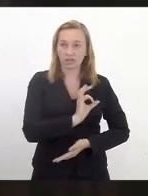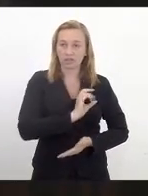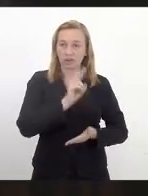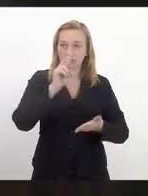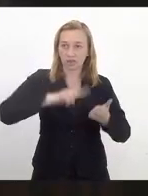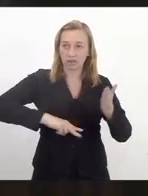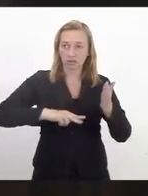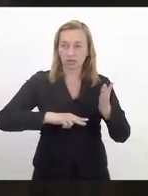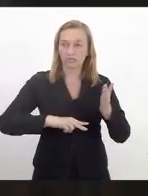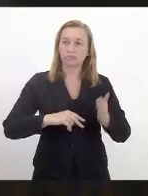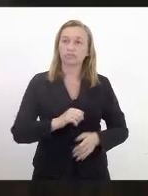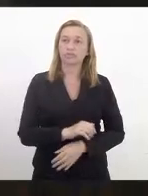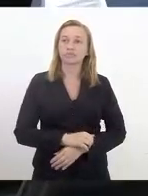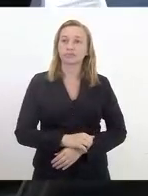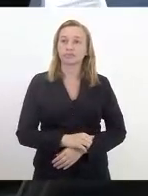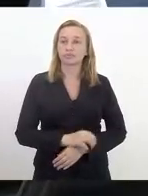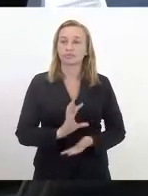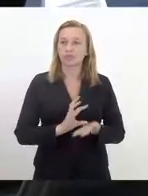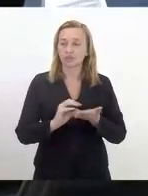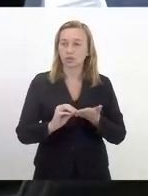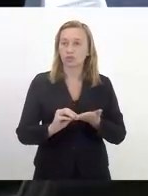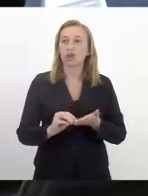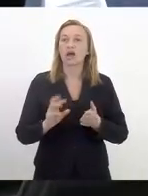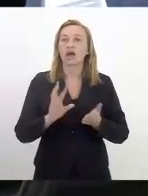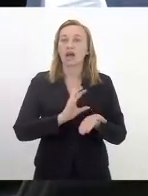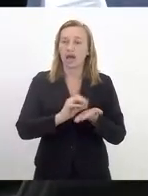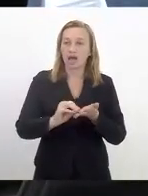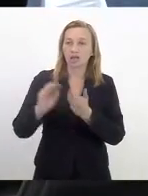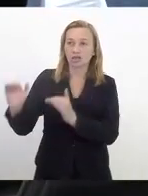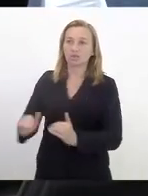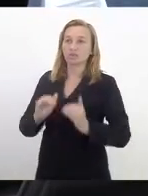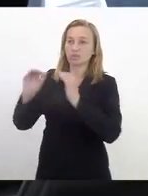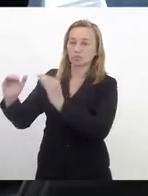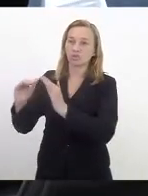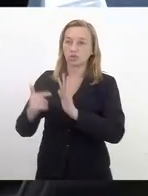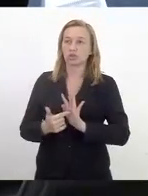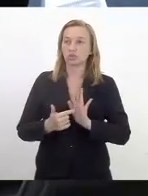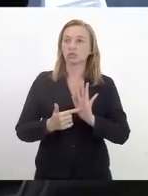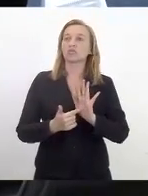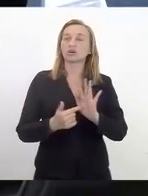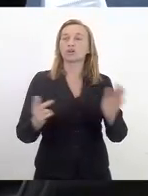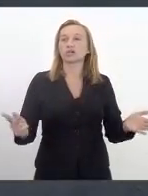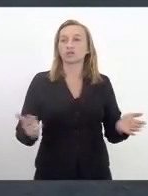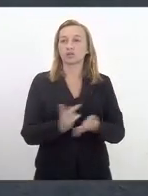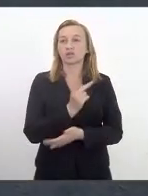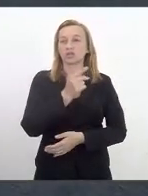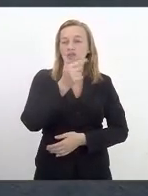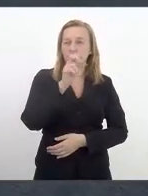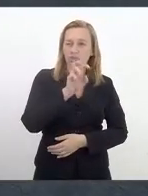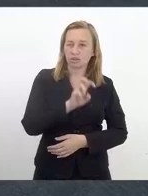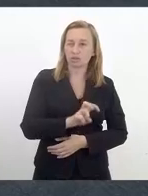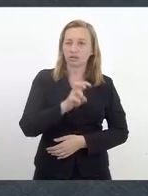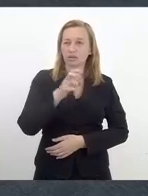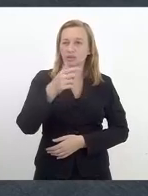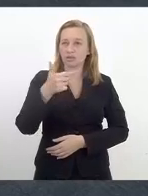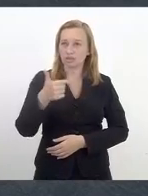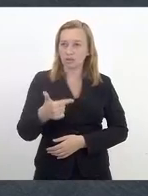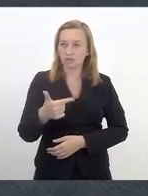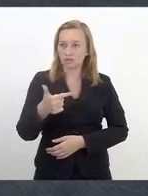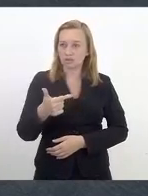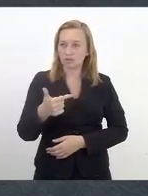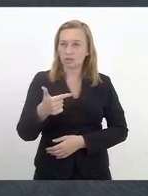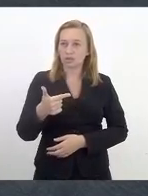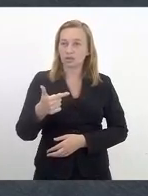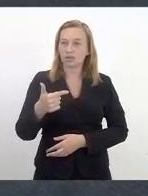ata da sessão anterior ah ah tá reflete com exatidão ocorrido na 52ª sessão